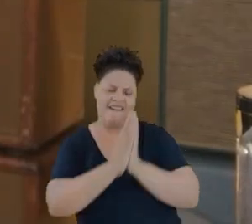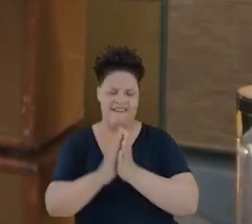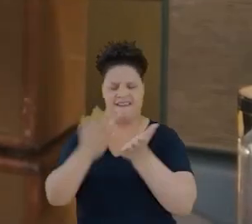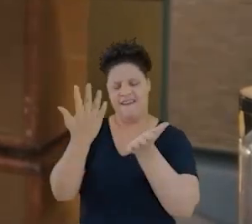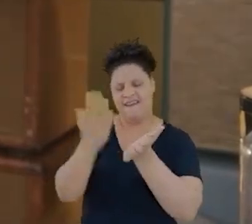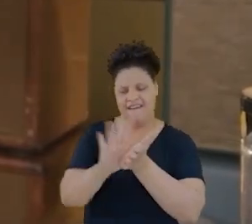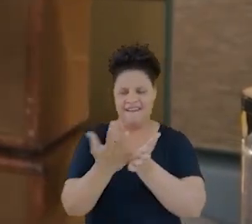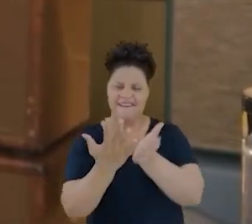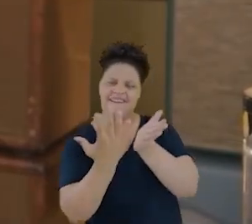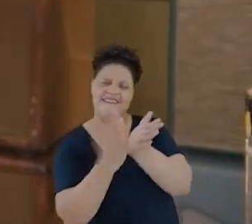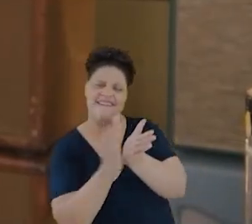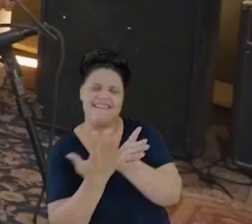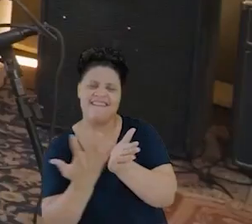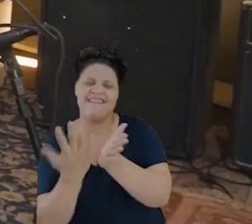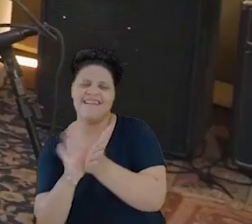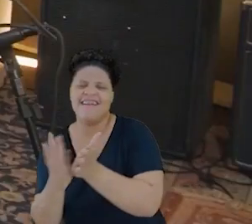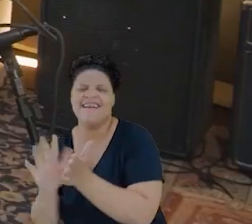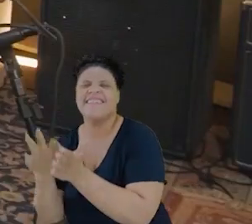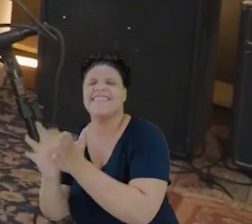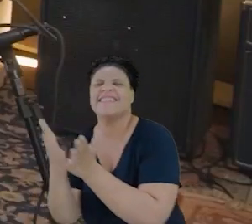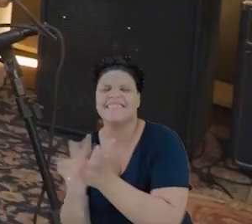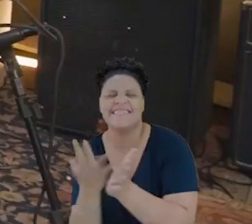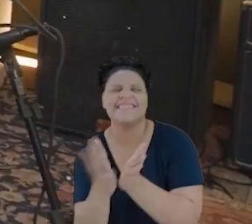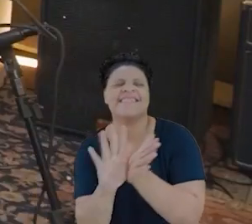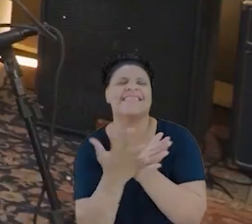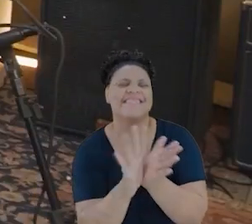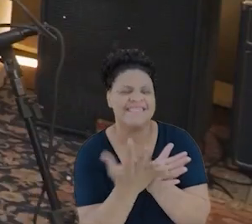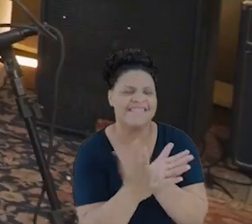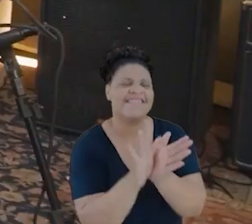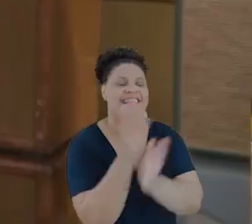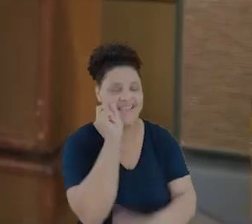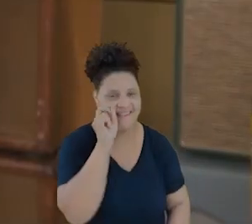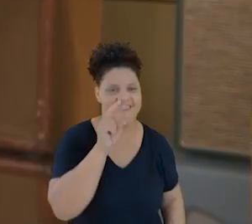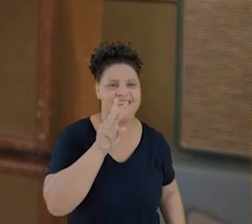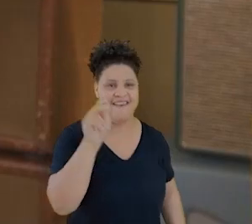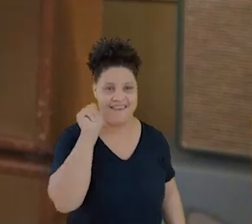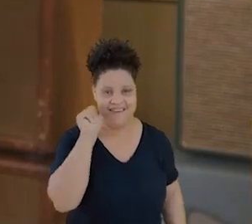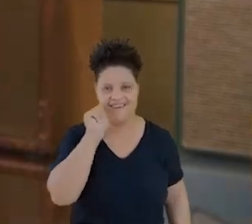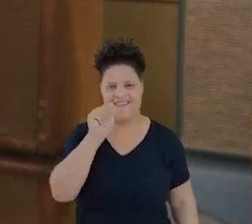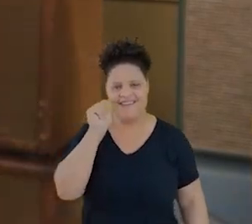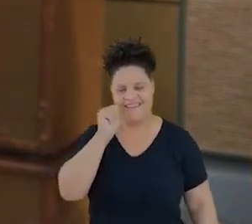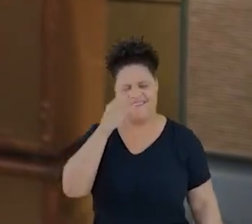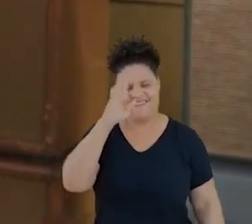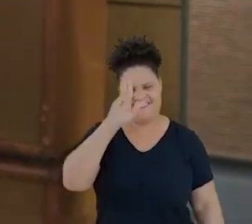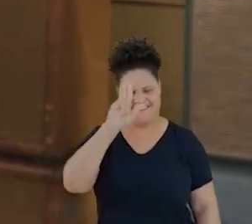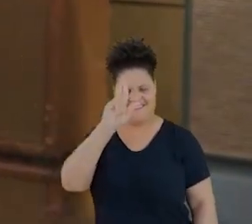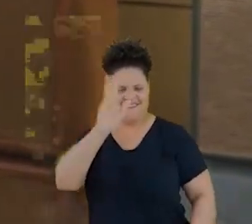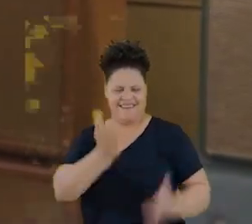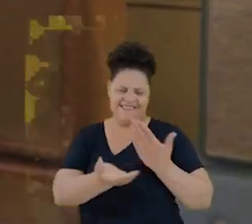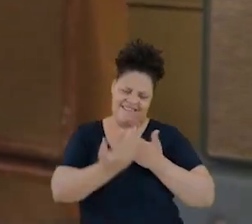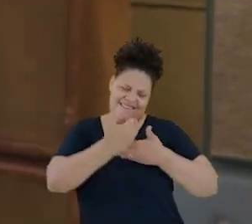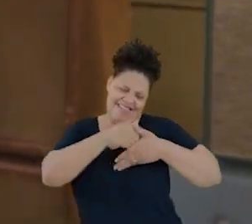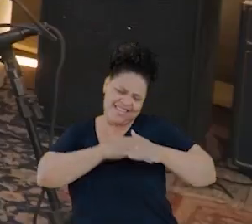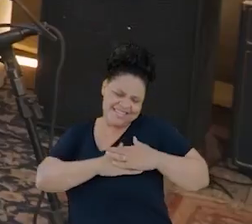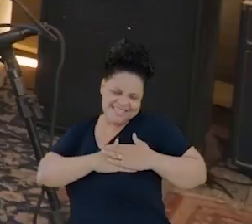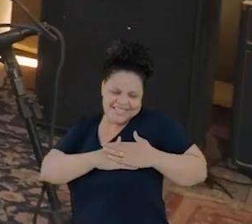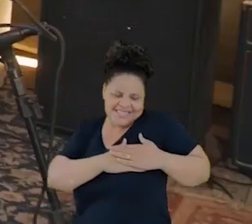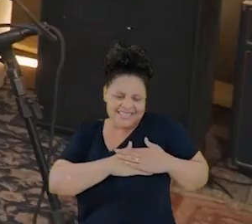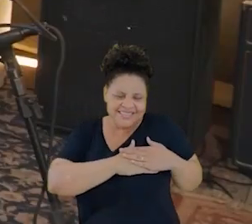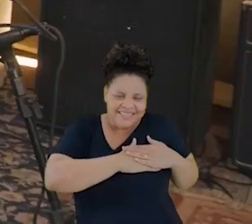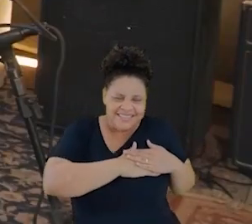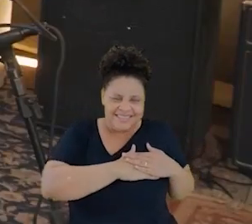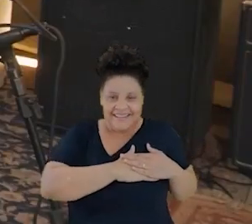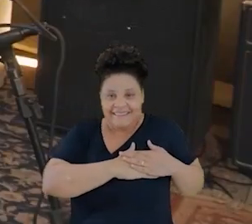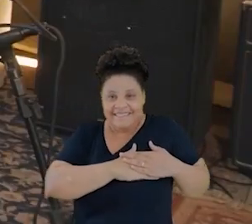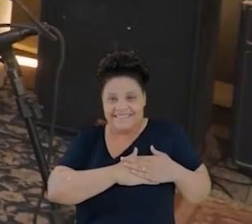ver a minha, eu quero ver a minha, eu quero ver a minha mestra que guarda no coração. Menina bonita, o que vem ver,